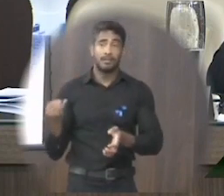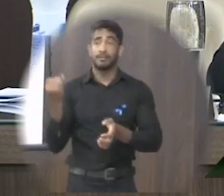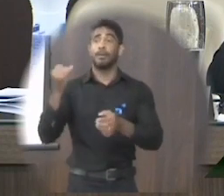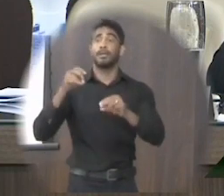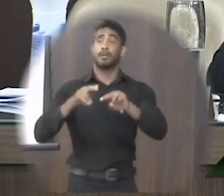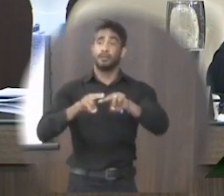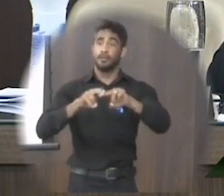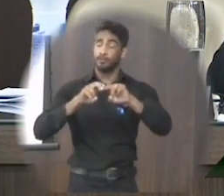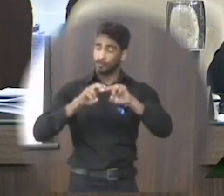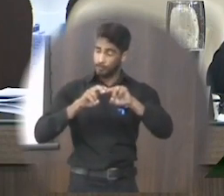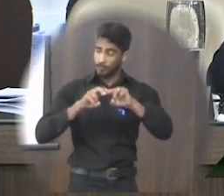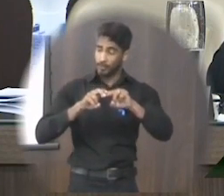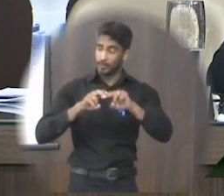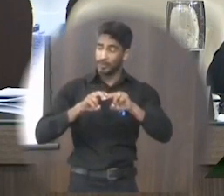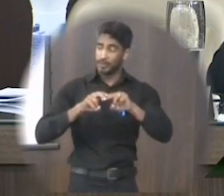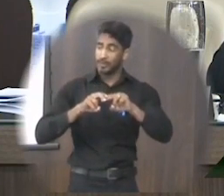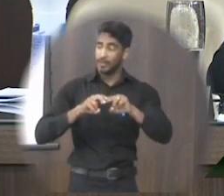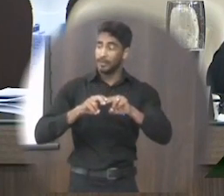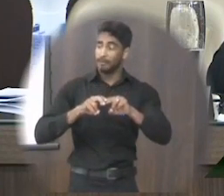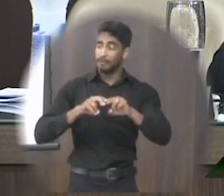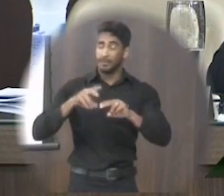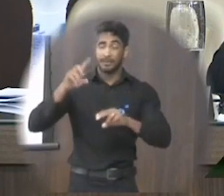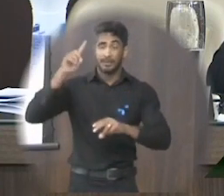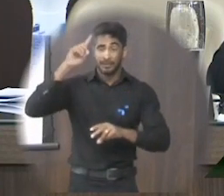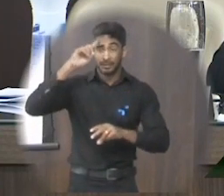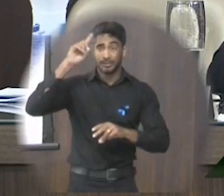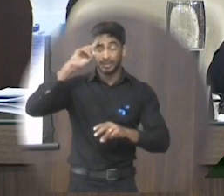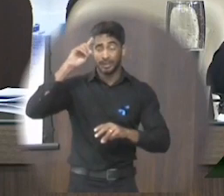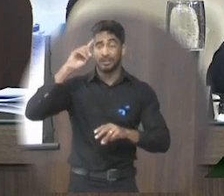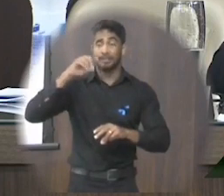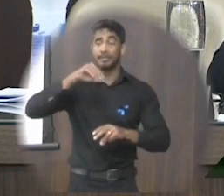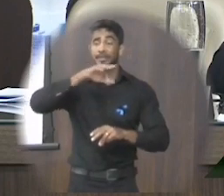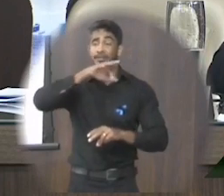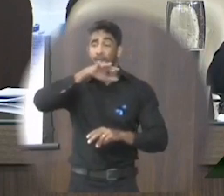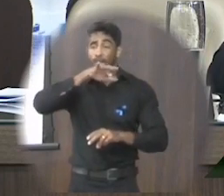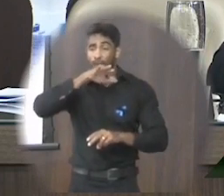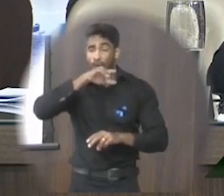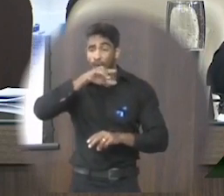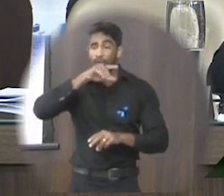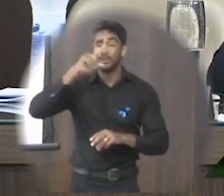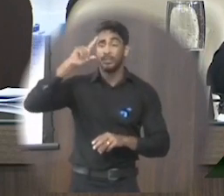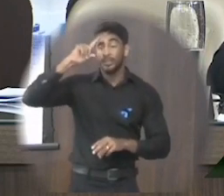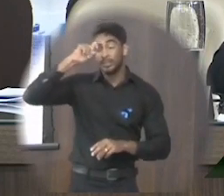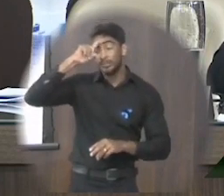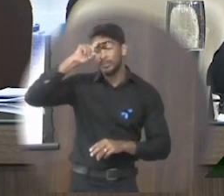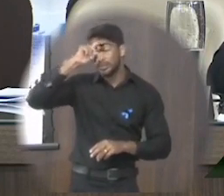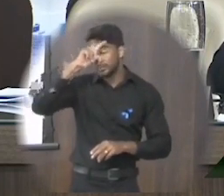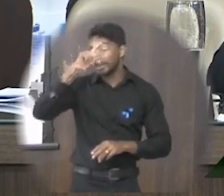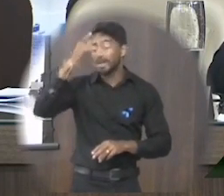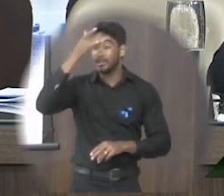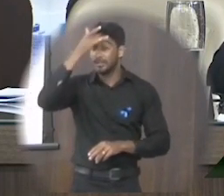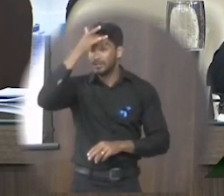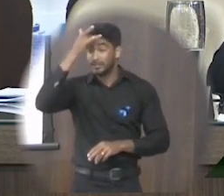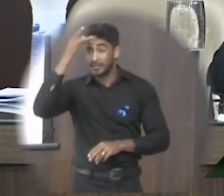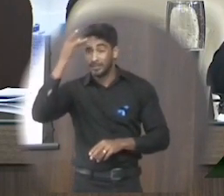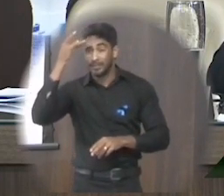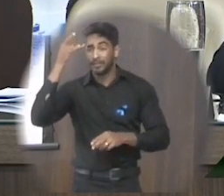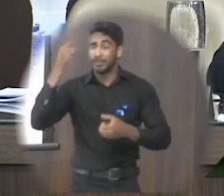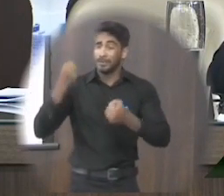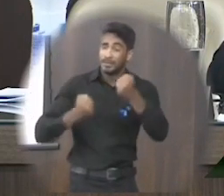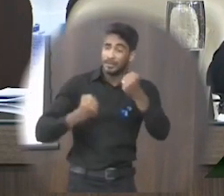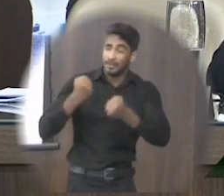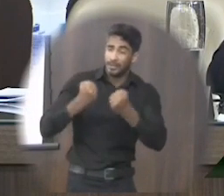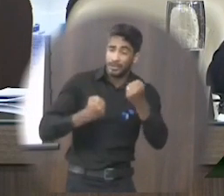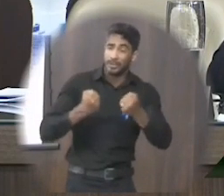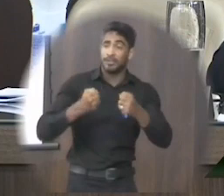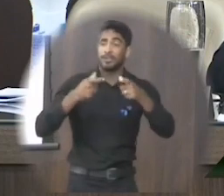pois está ficando cada dia mais deteriorada, trazendo muitas dificuldades para os motoristas. Por isso solicito